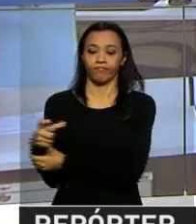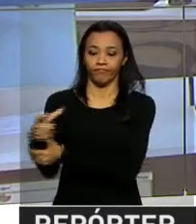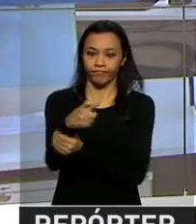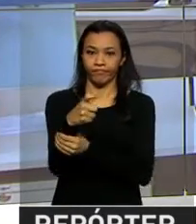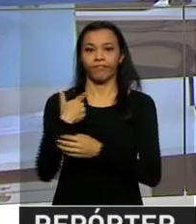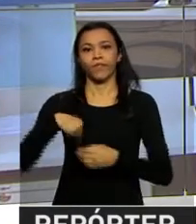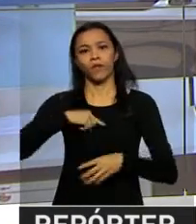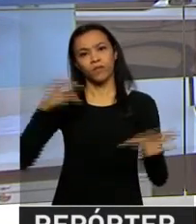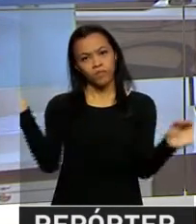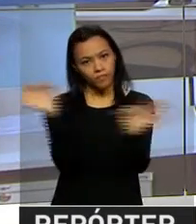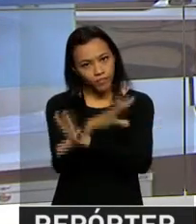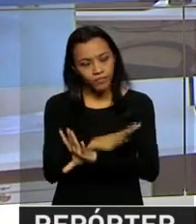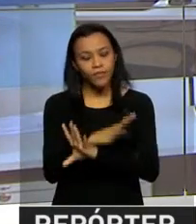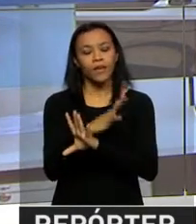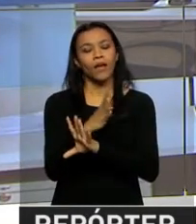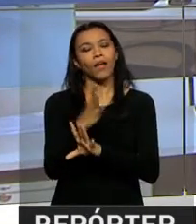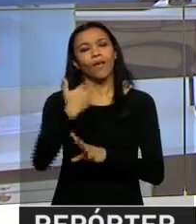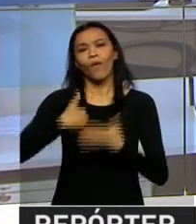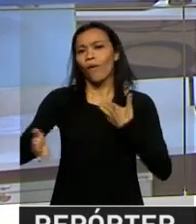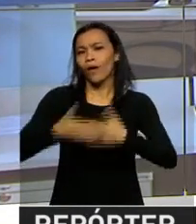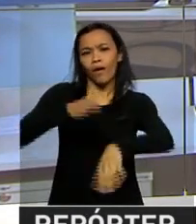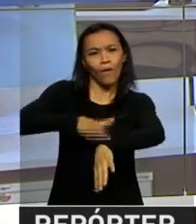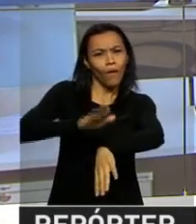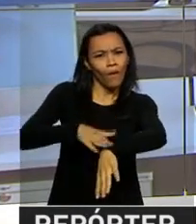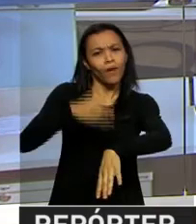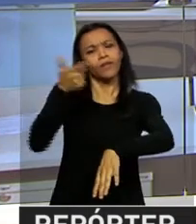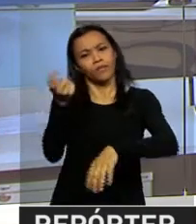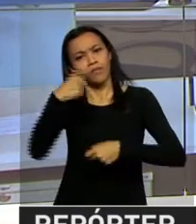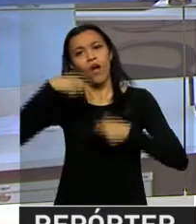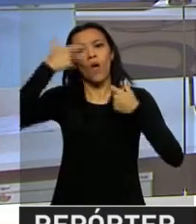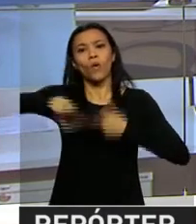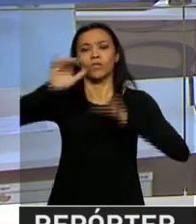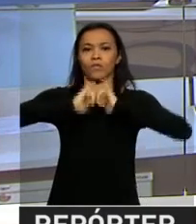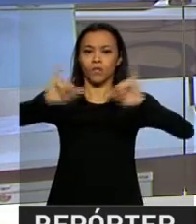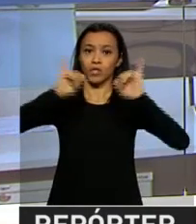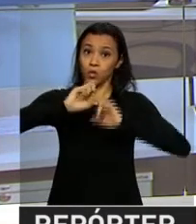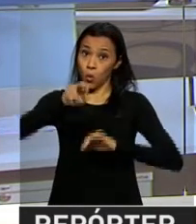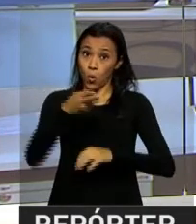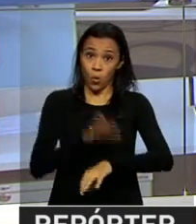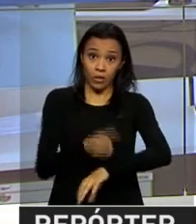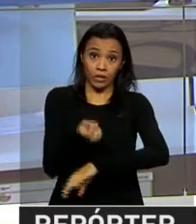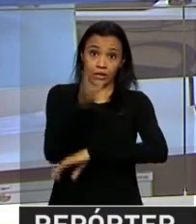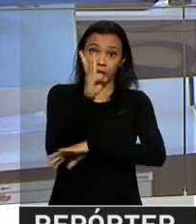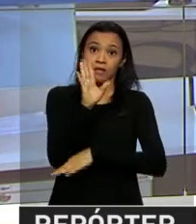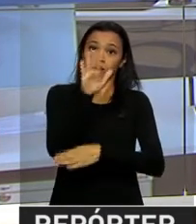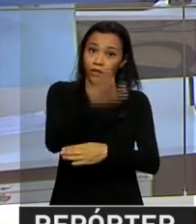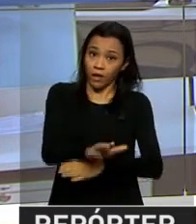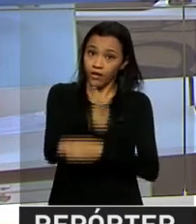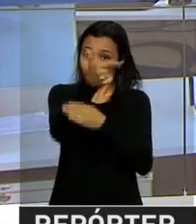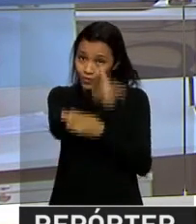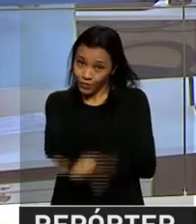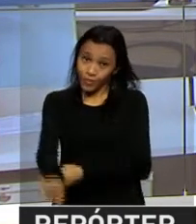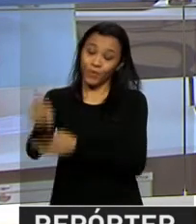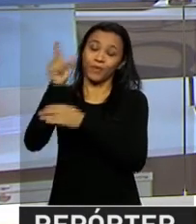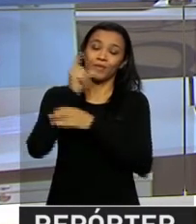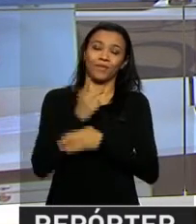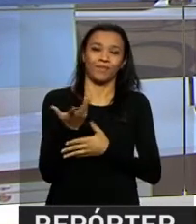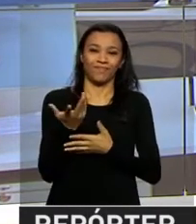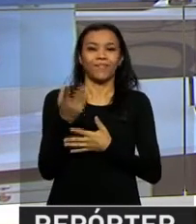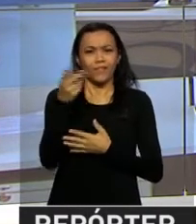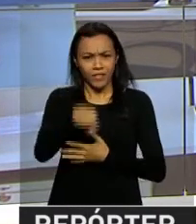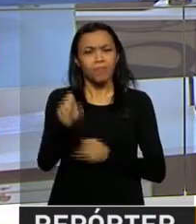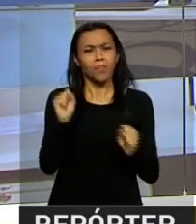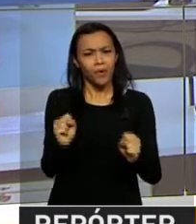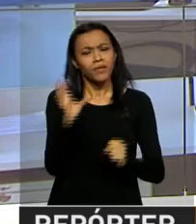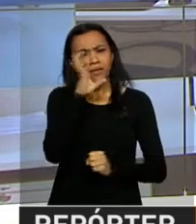Nós ficamos por aqui, voltamos a qualquer momento com outras informações ou às 15h com o próximo Boletim de Notícias.